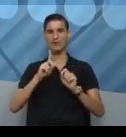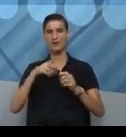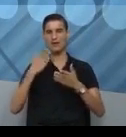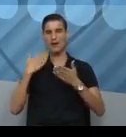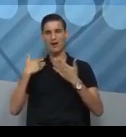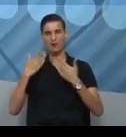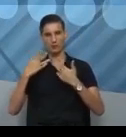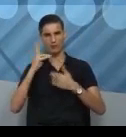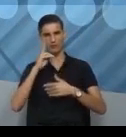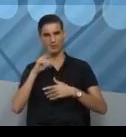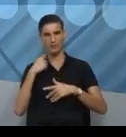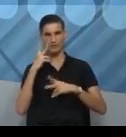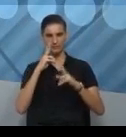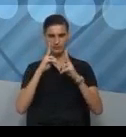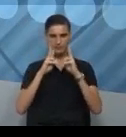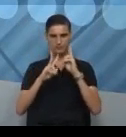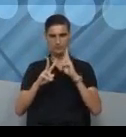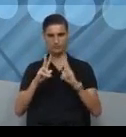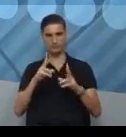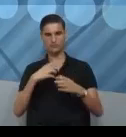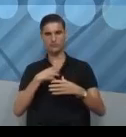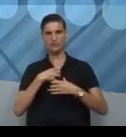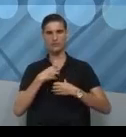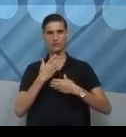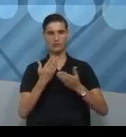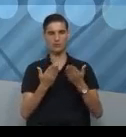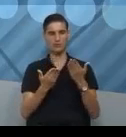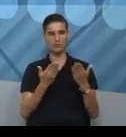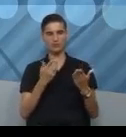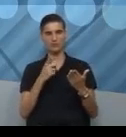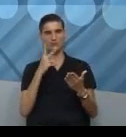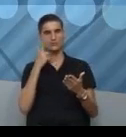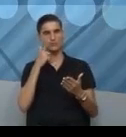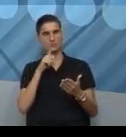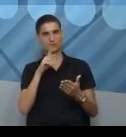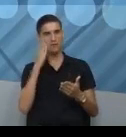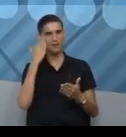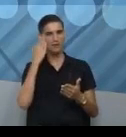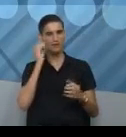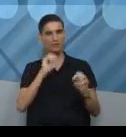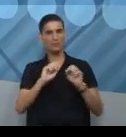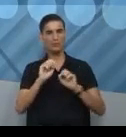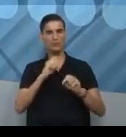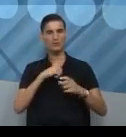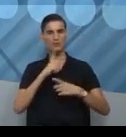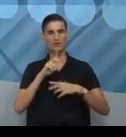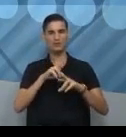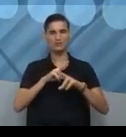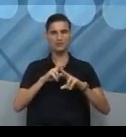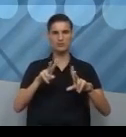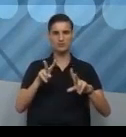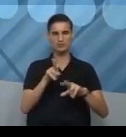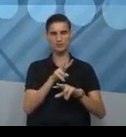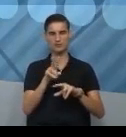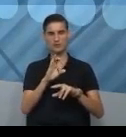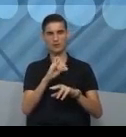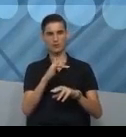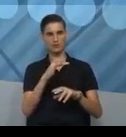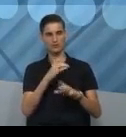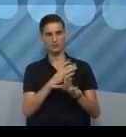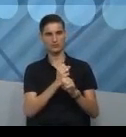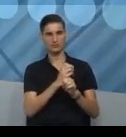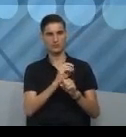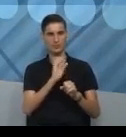para que nós possamos trabalhar de forma comparativa, para que você consiga entender o que tem de diferente numa equação da